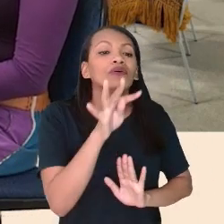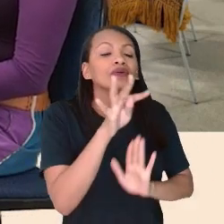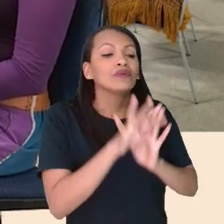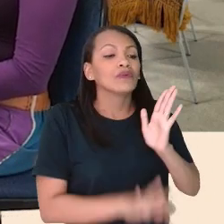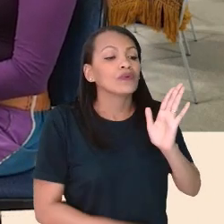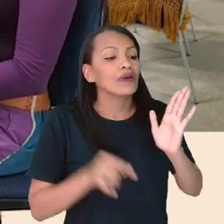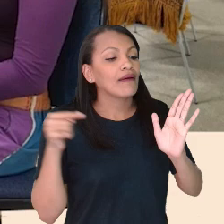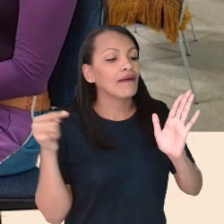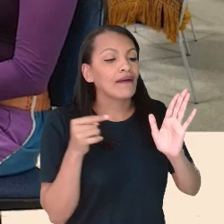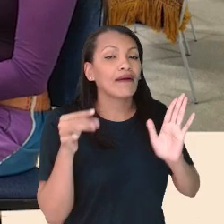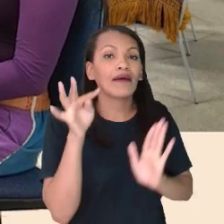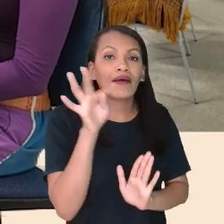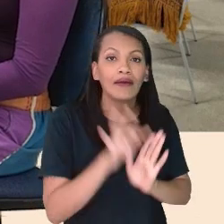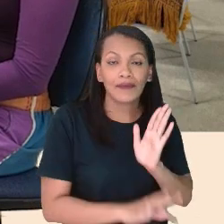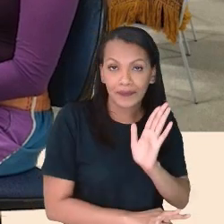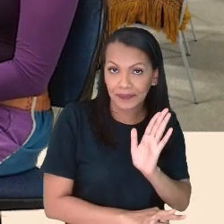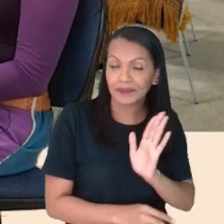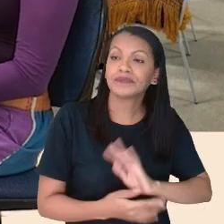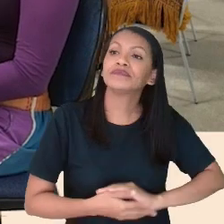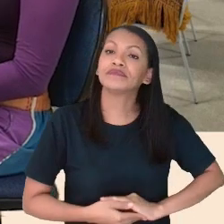né? A gente